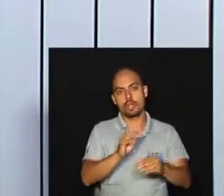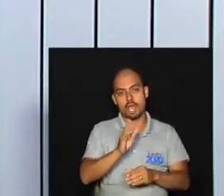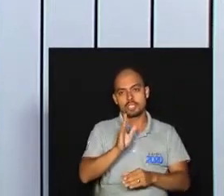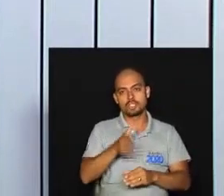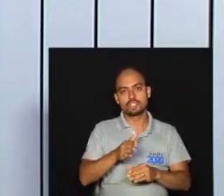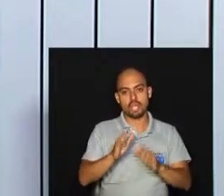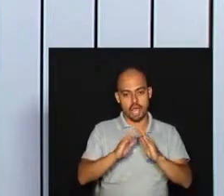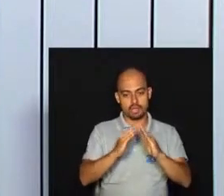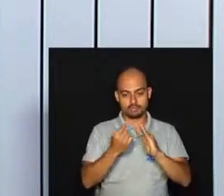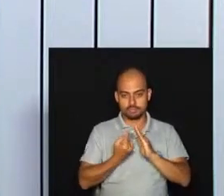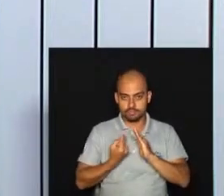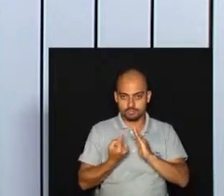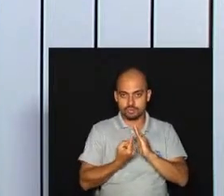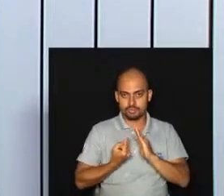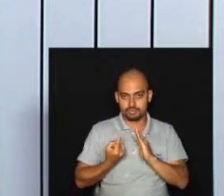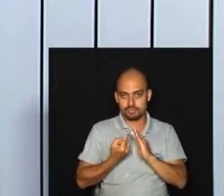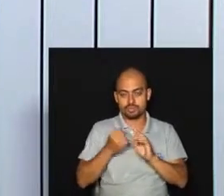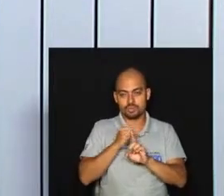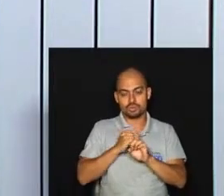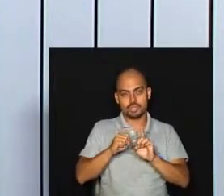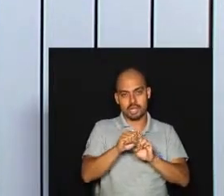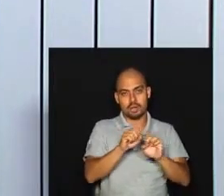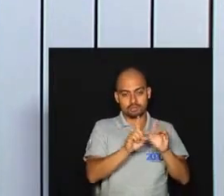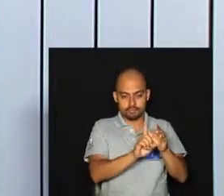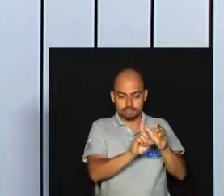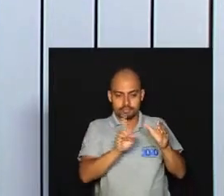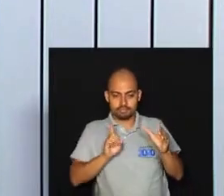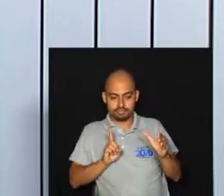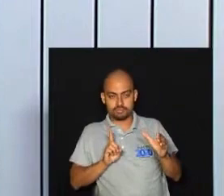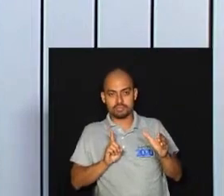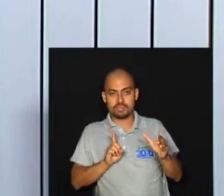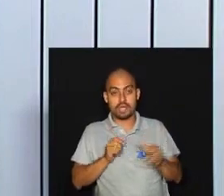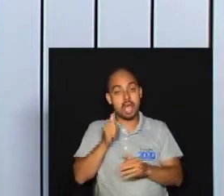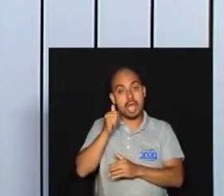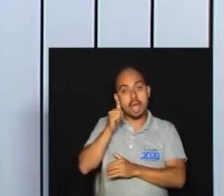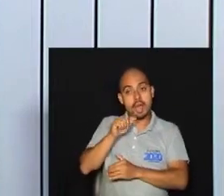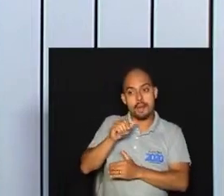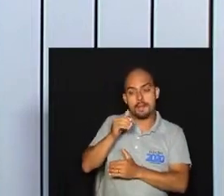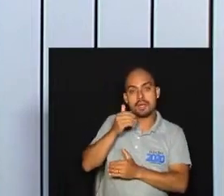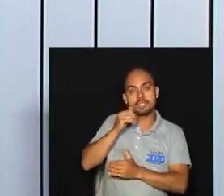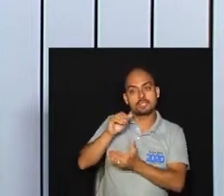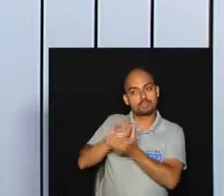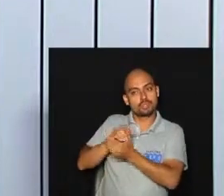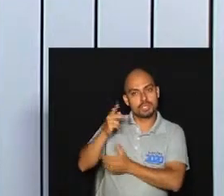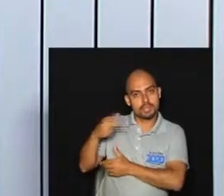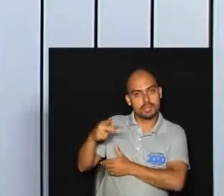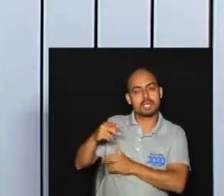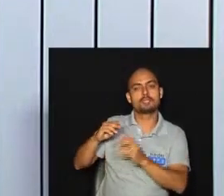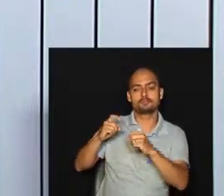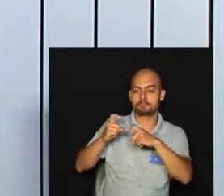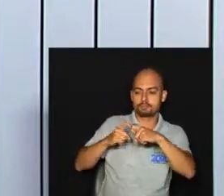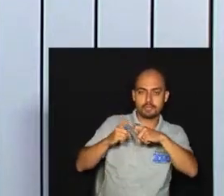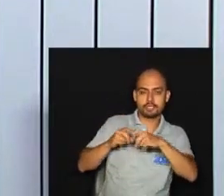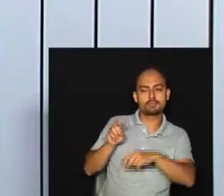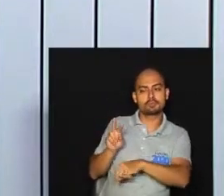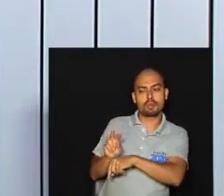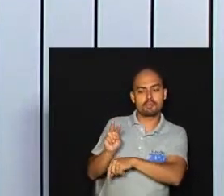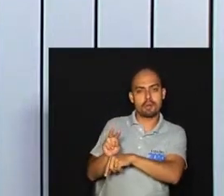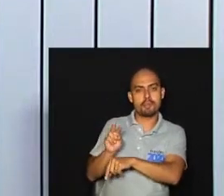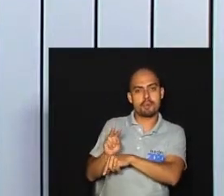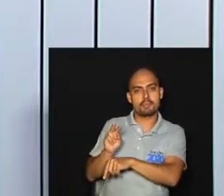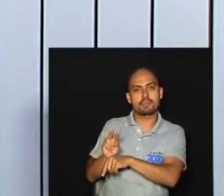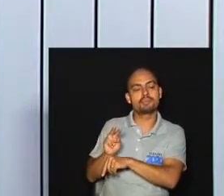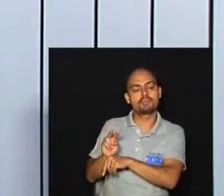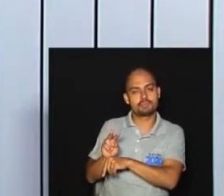está em isolamento social, já está na casa dele. A mulher dele é médica, então já está tomando todos os cuidados.